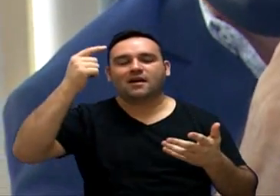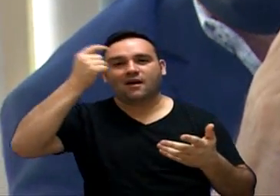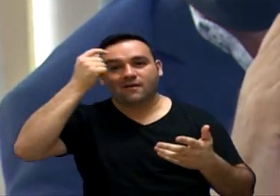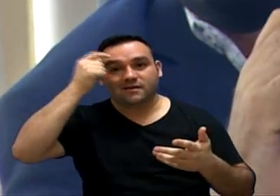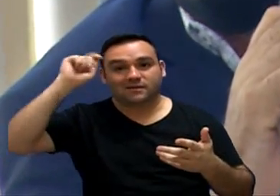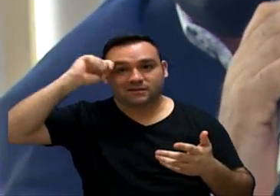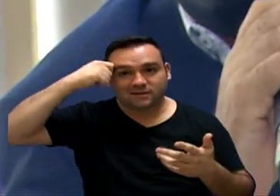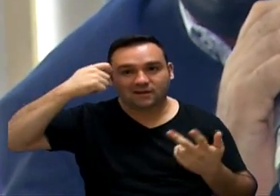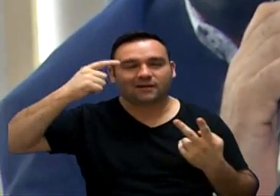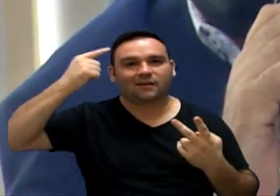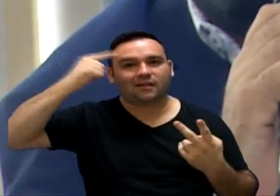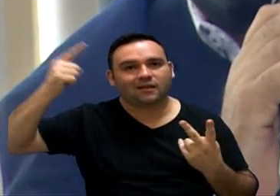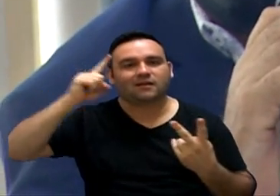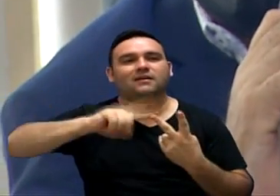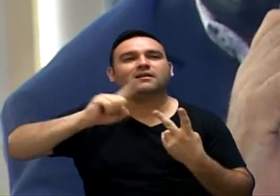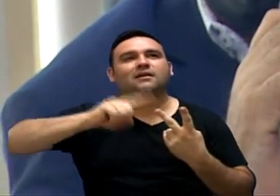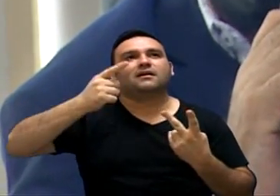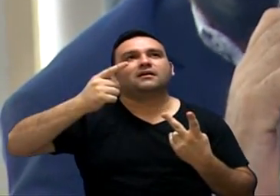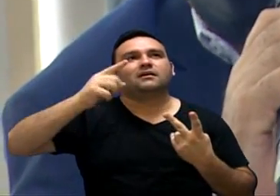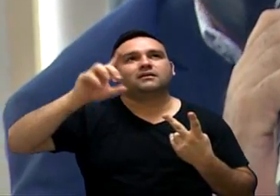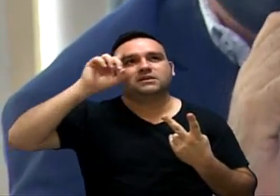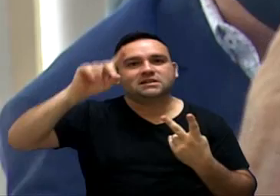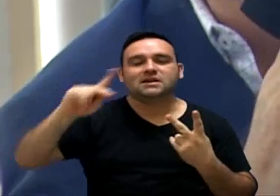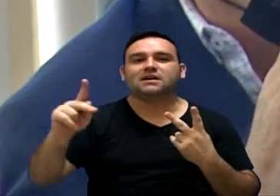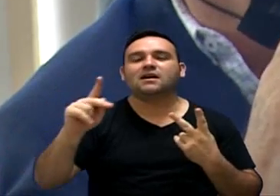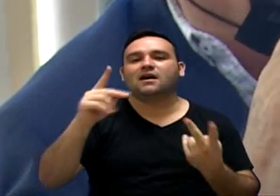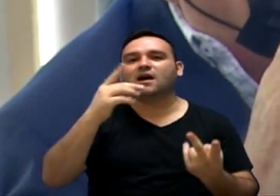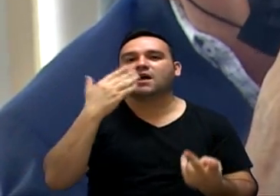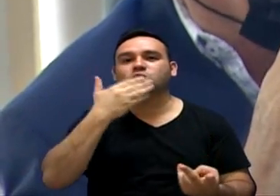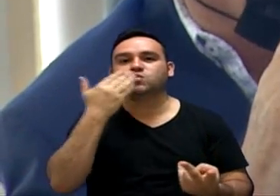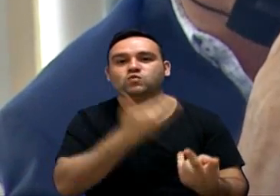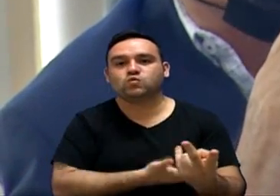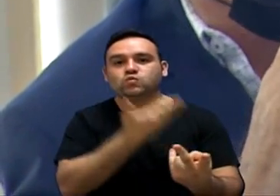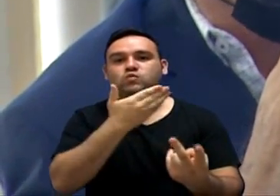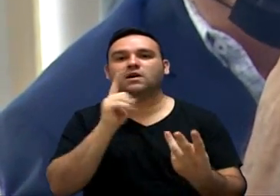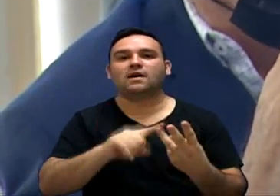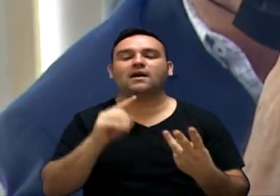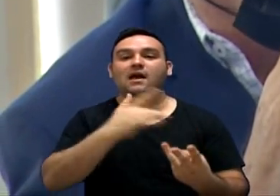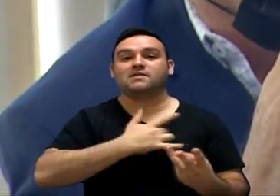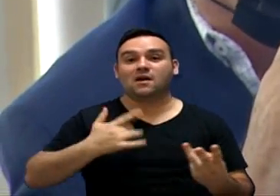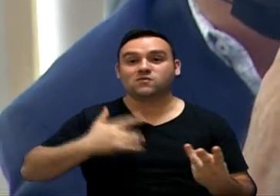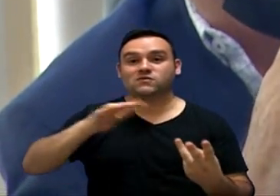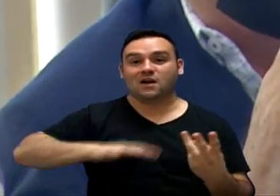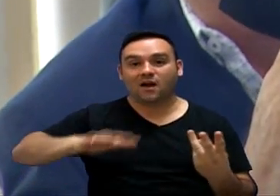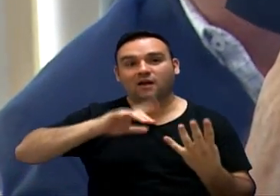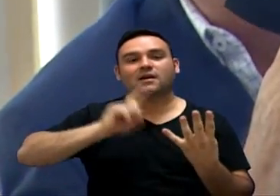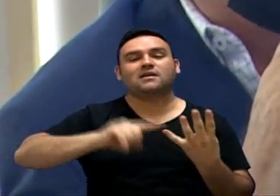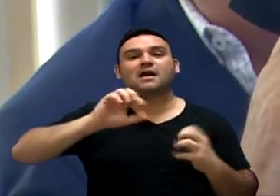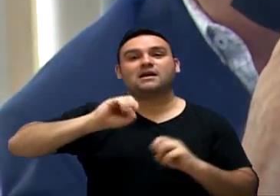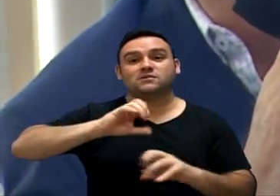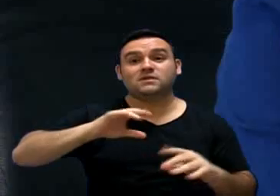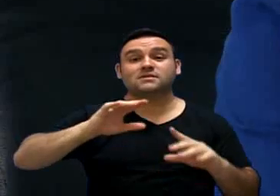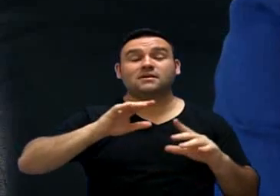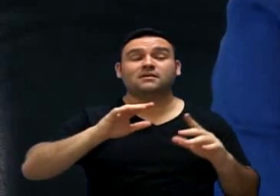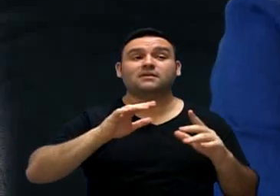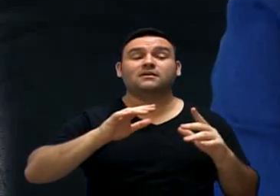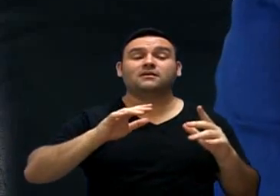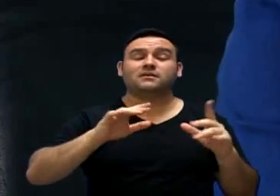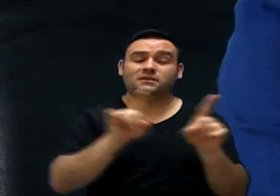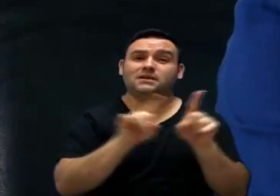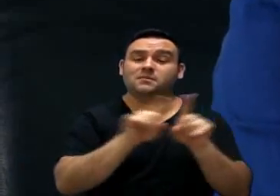negra, exemplo da questão do diabetes, da área da saúde, que, da área da educação, na maioria dessas, a prefeitura da área